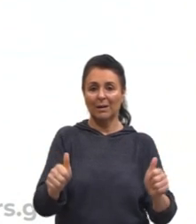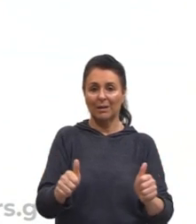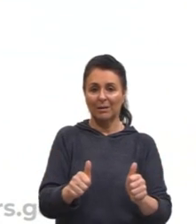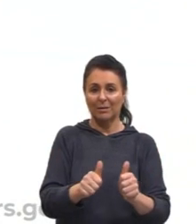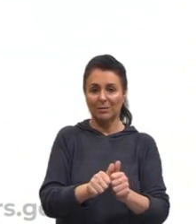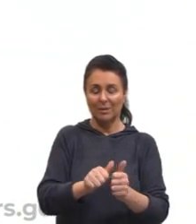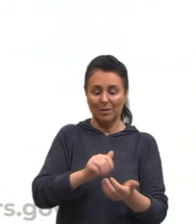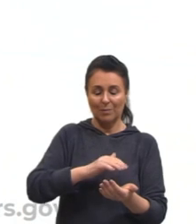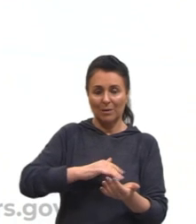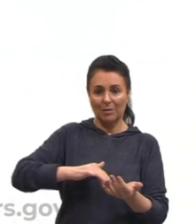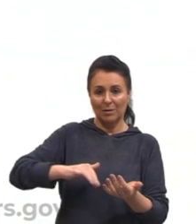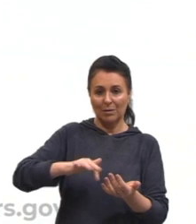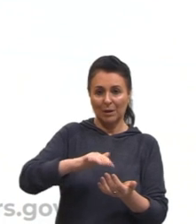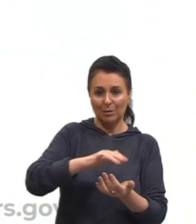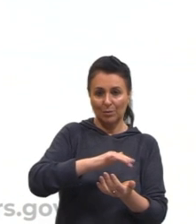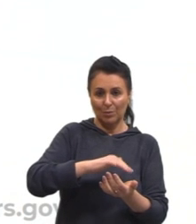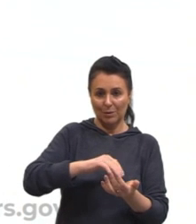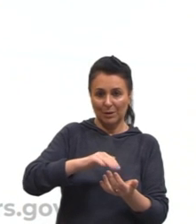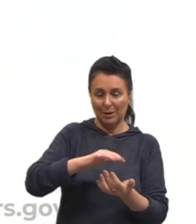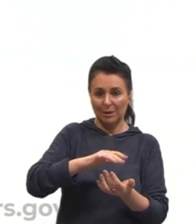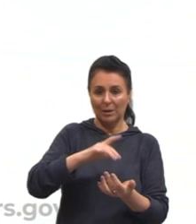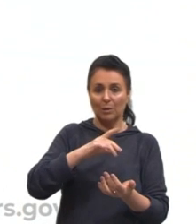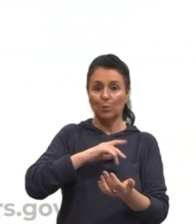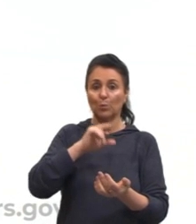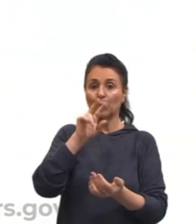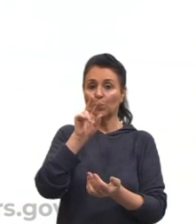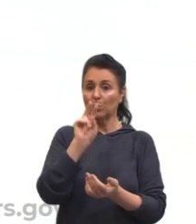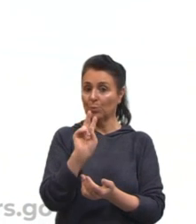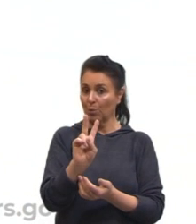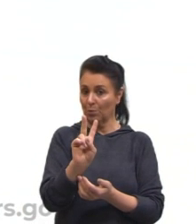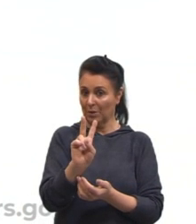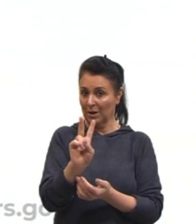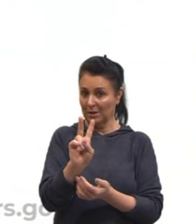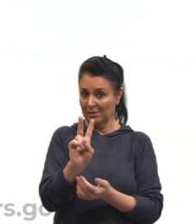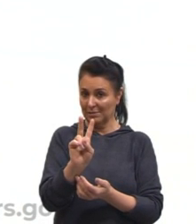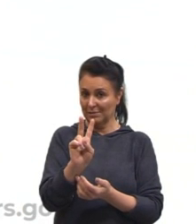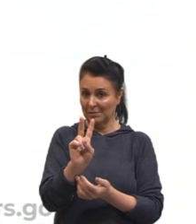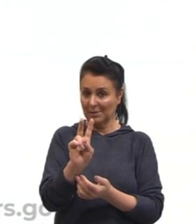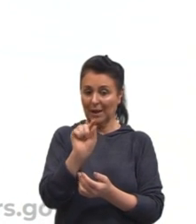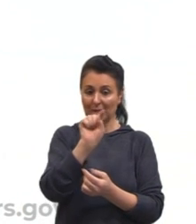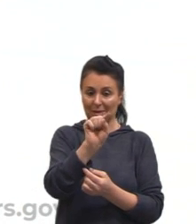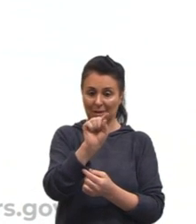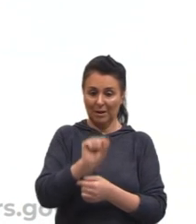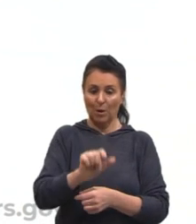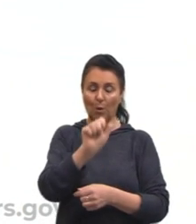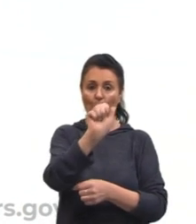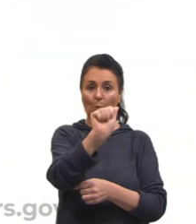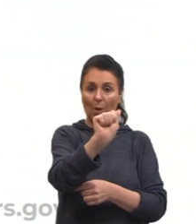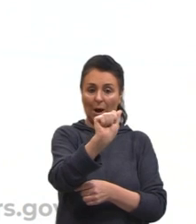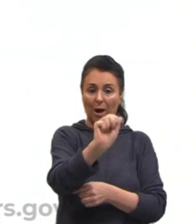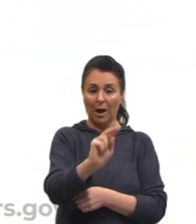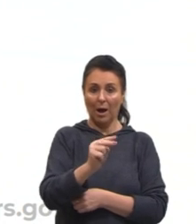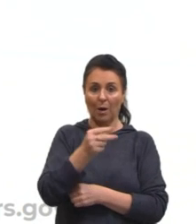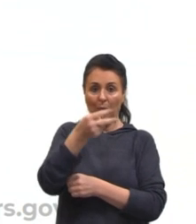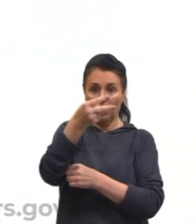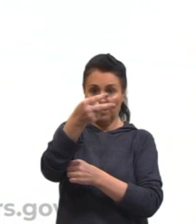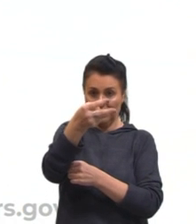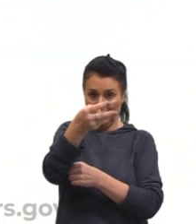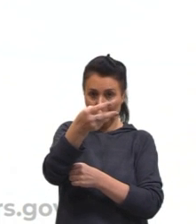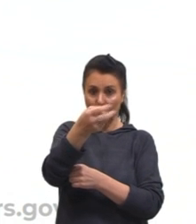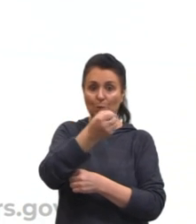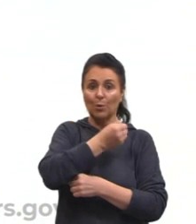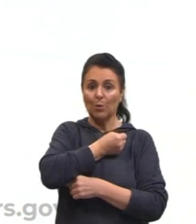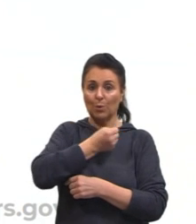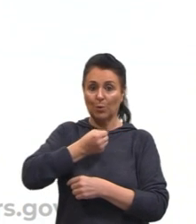uma calculadora científica com duas teclas destacadas a tecla a eleva ao quadrado o